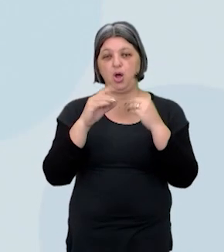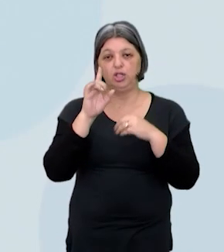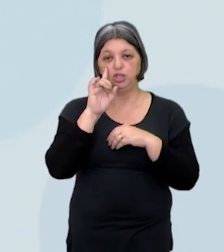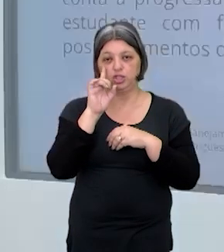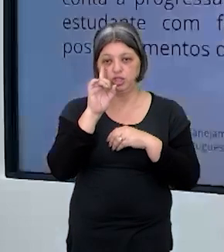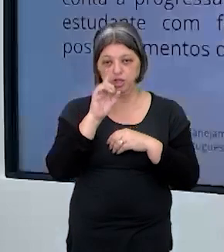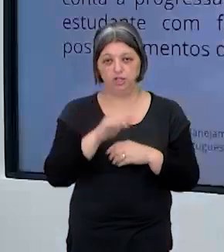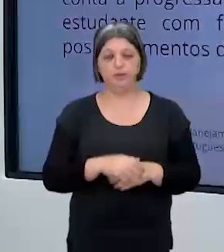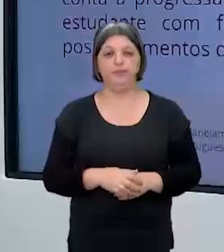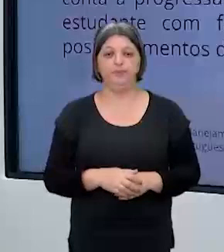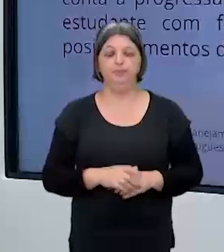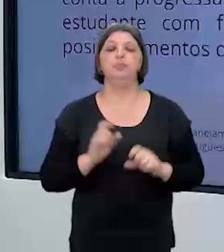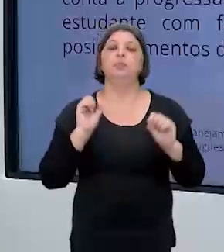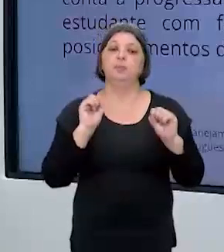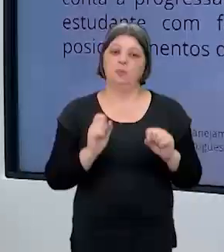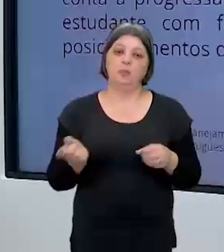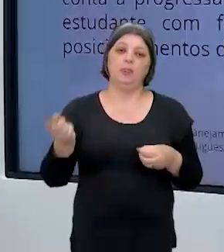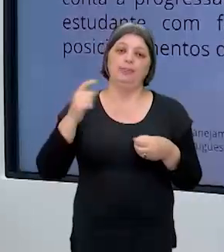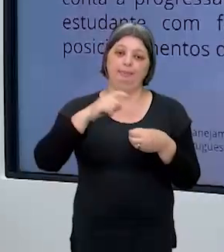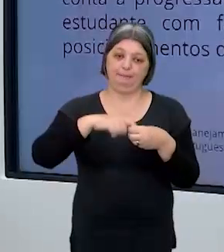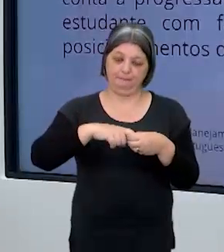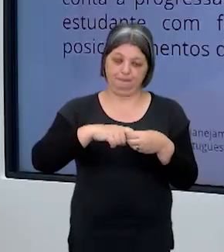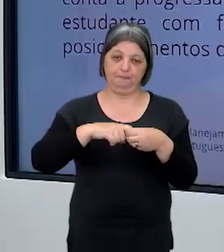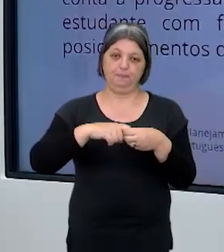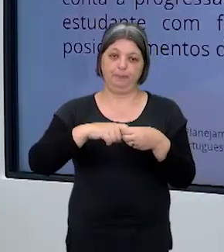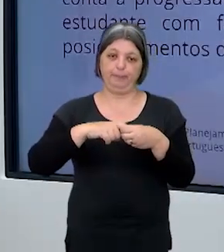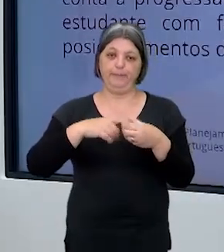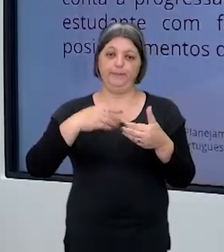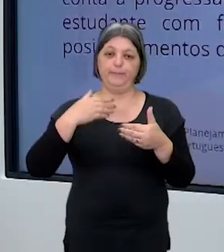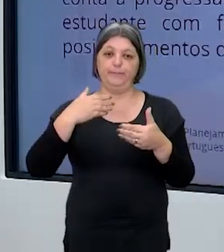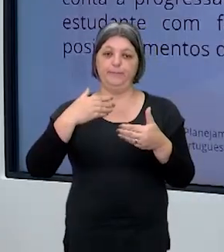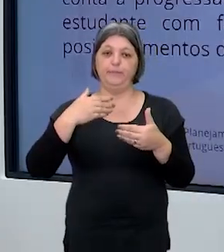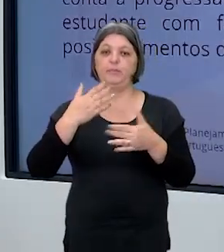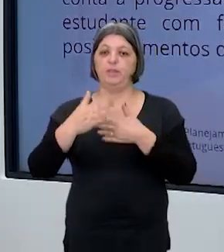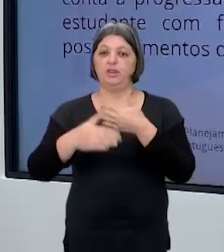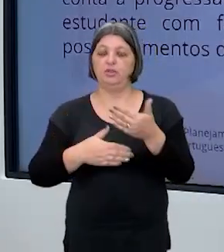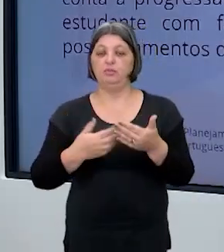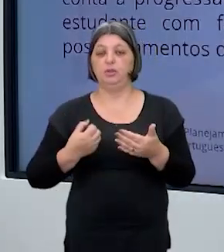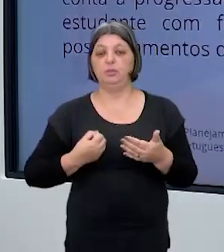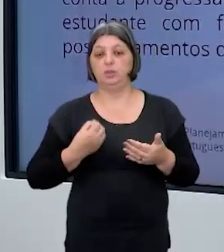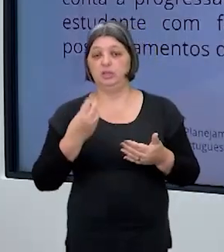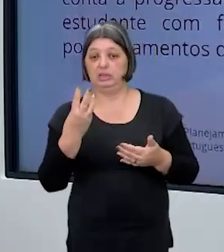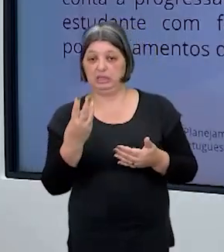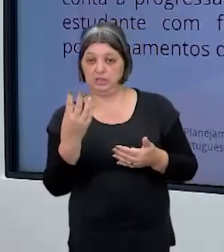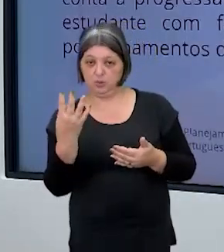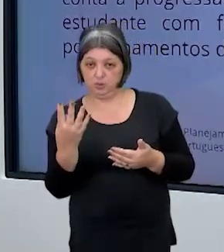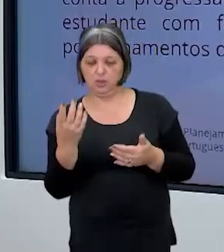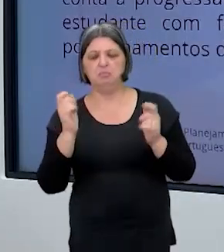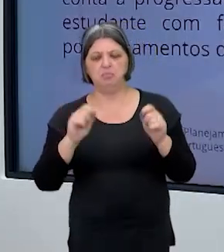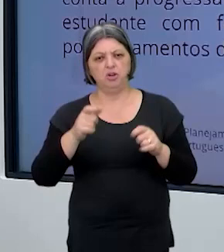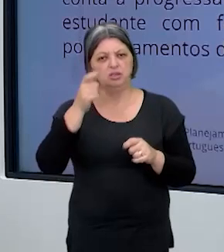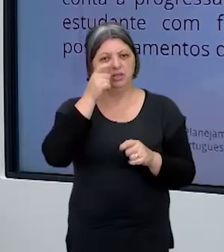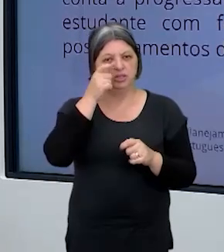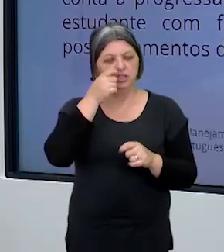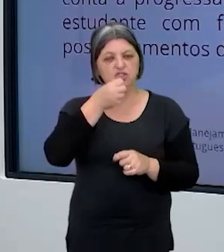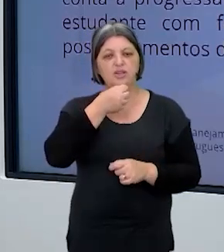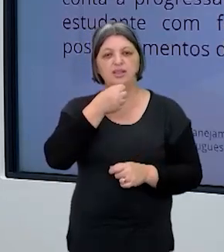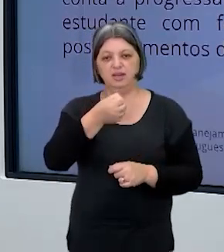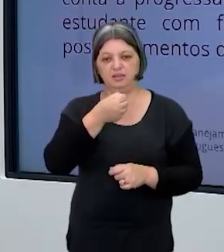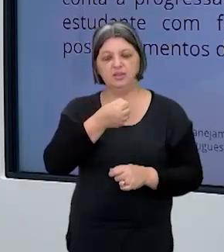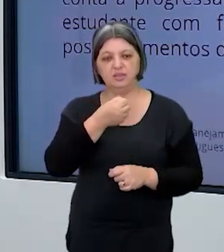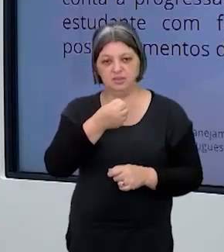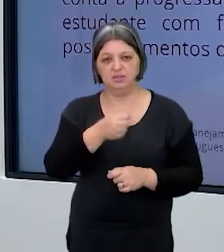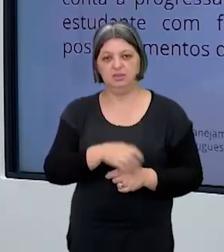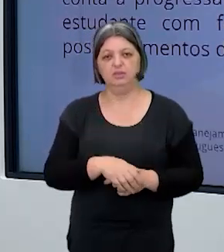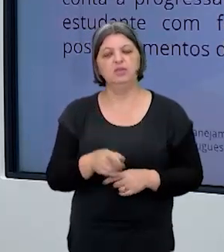que, então, vocês podem voltar lá no desenvolvimento 3 e 4 e assistir a entrevista deles, que foi bem interessante. Vocês vão